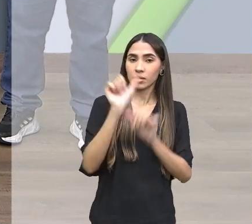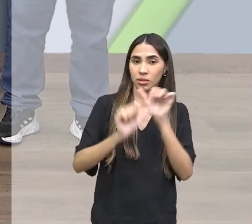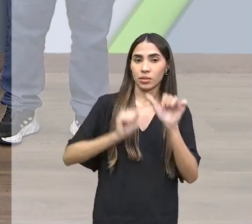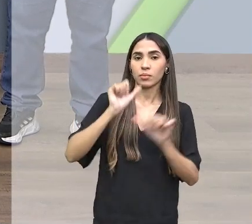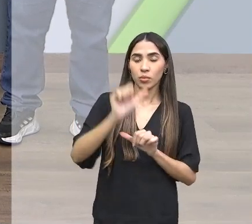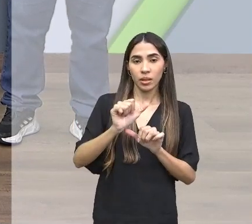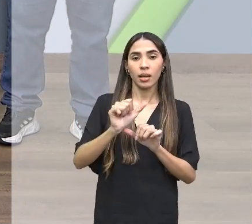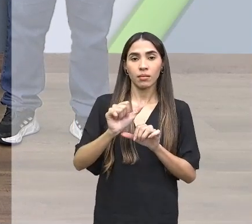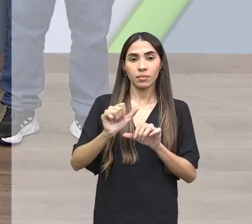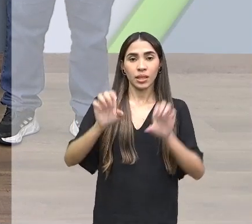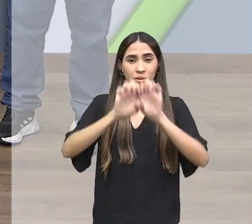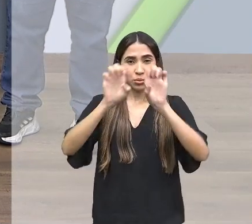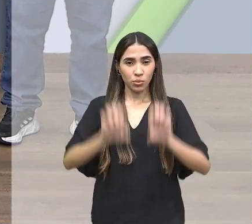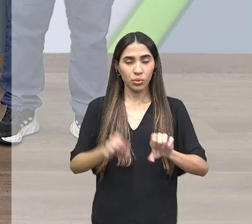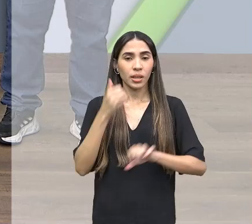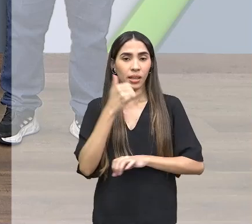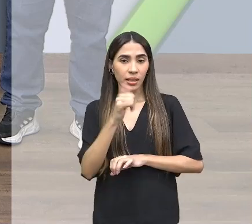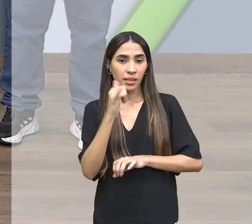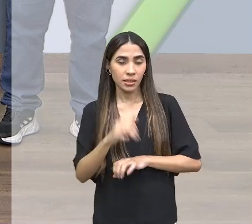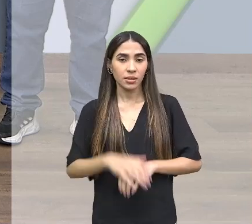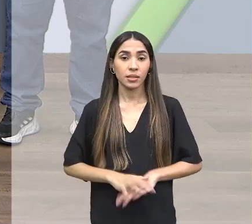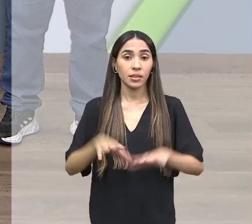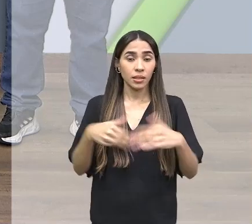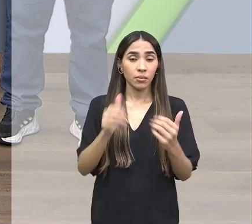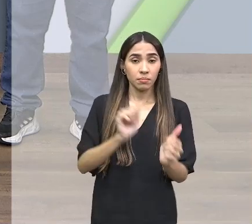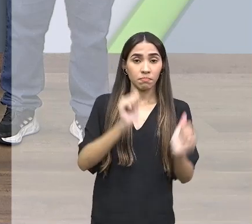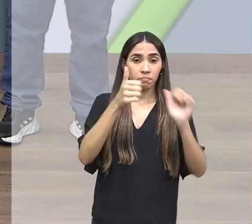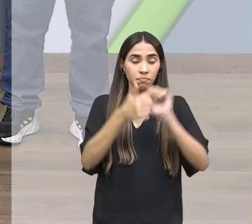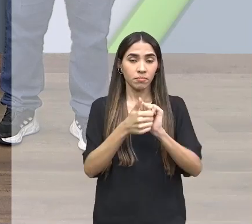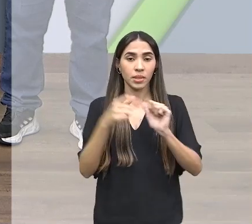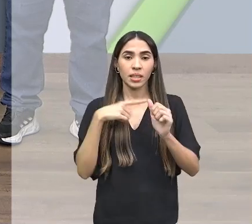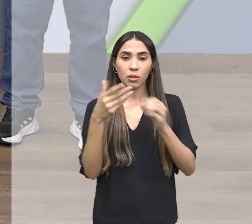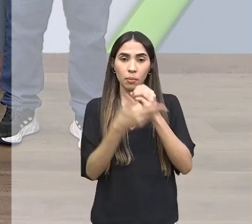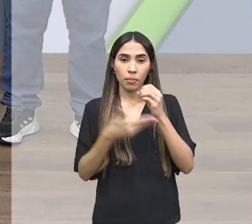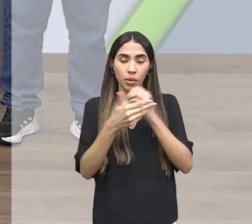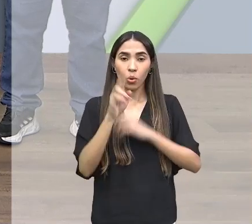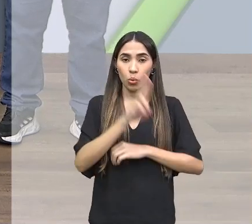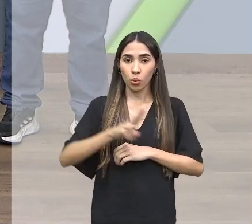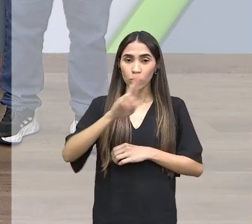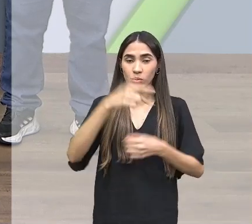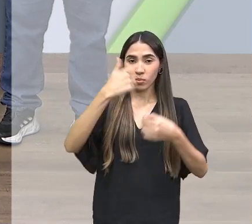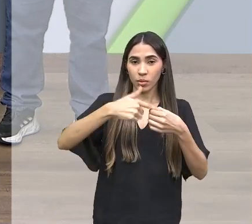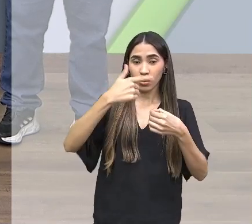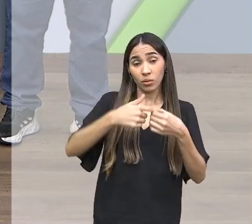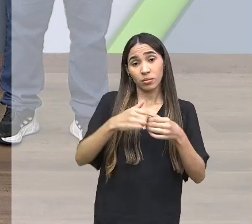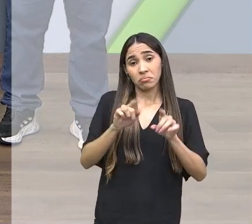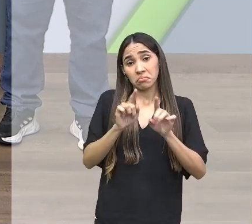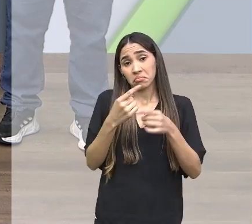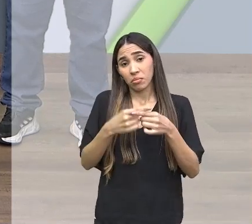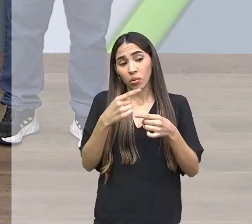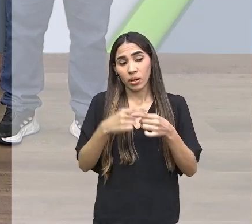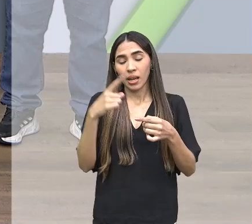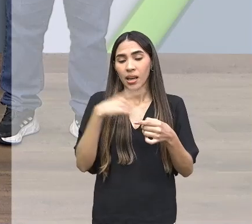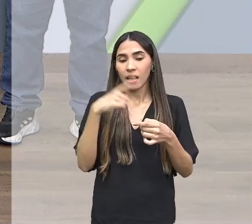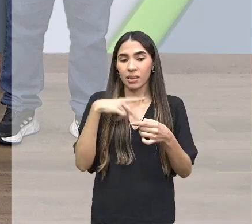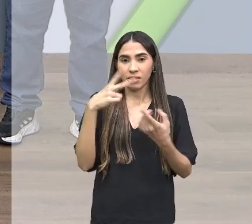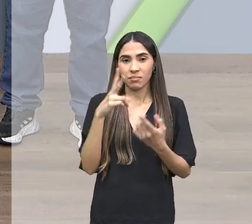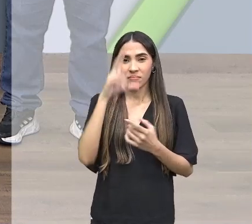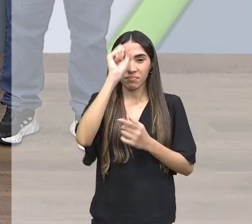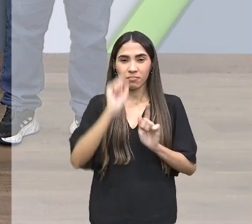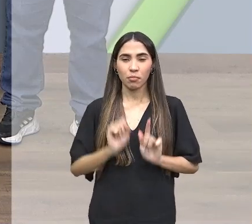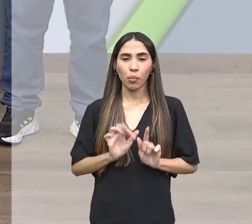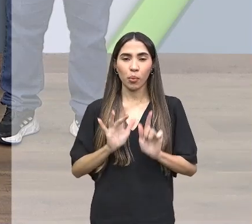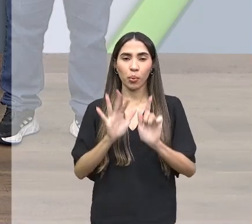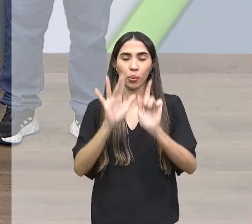matriz energética, saindo de uma matriz baseada no consumo de petróleo, porque afinal tem intensificado os gases de